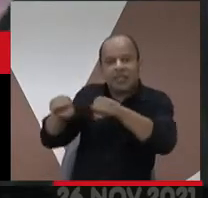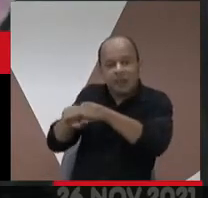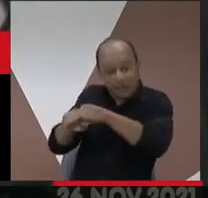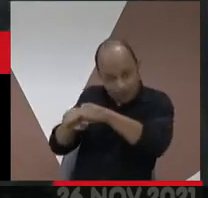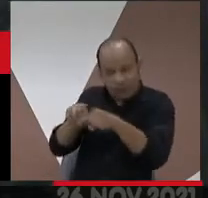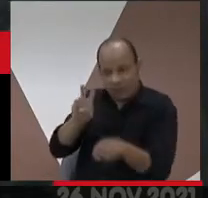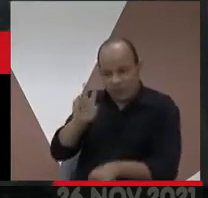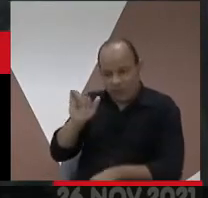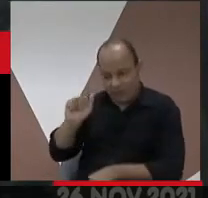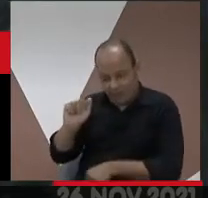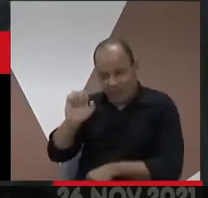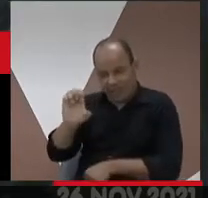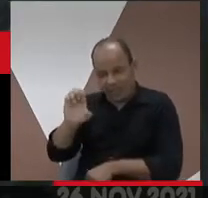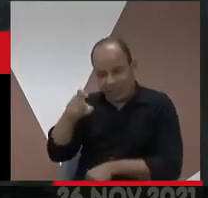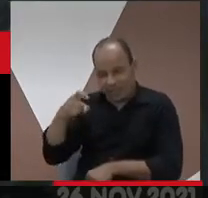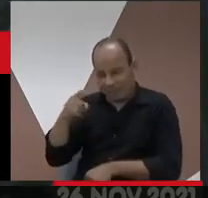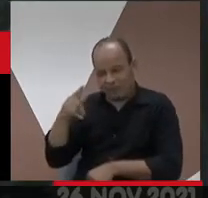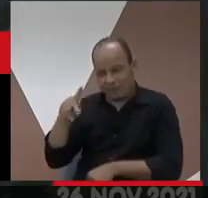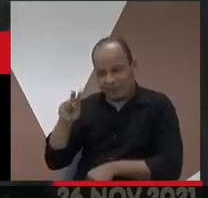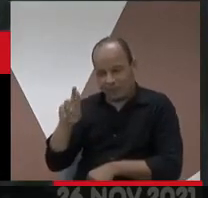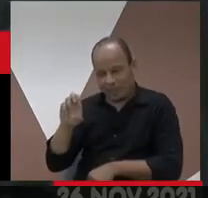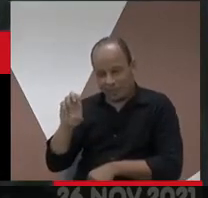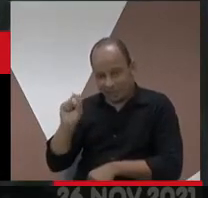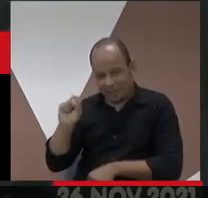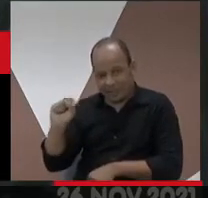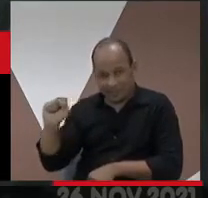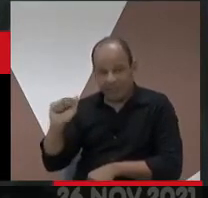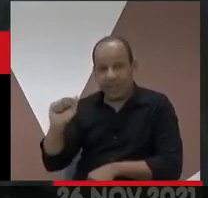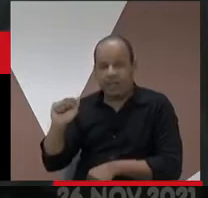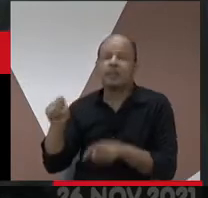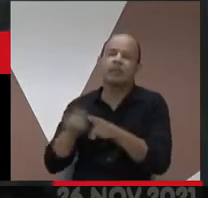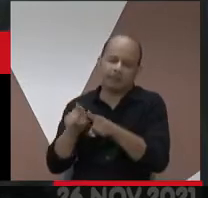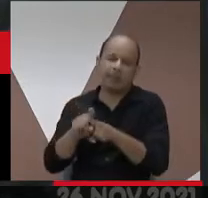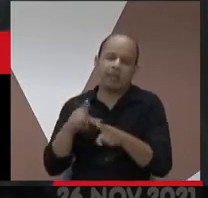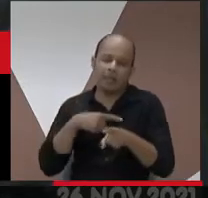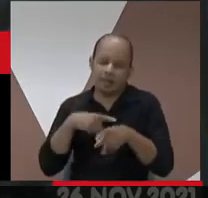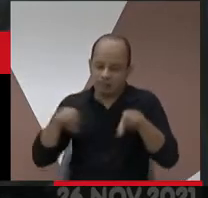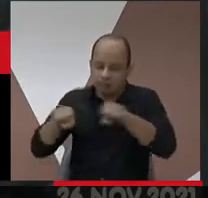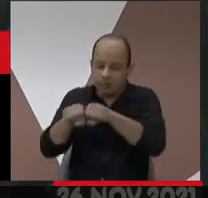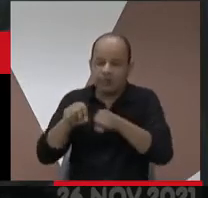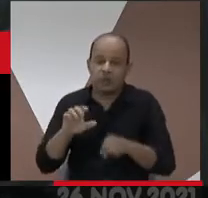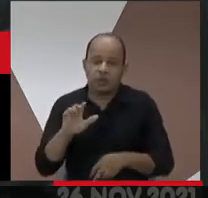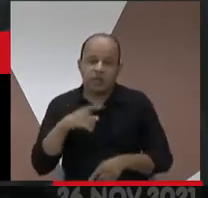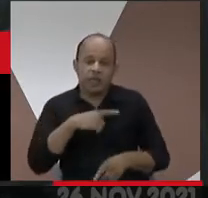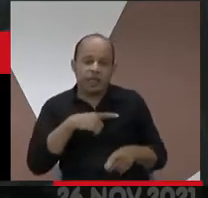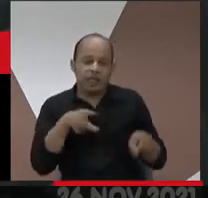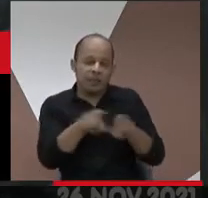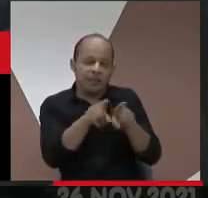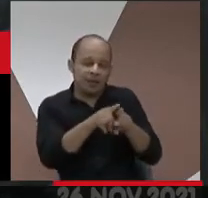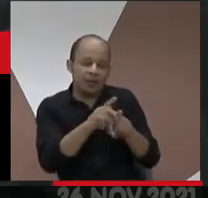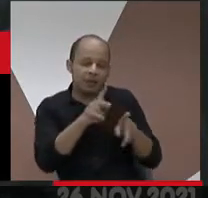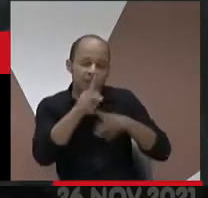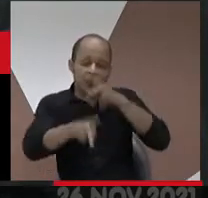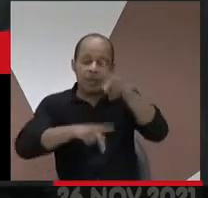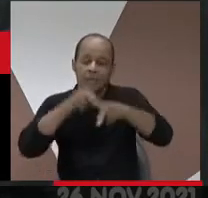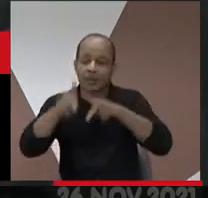cortando na região dos Sapucaias, Nascentes Imperiais, que tem uma densidade populacional, que não é uma questão menor.